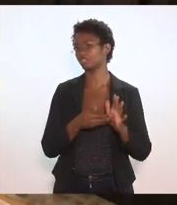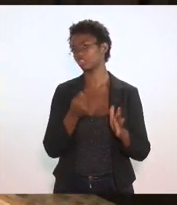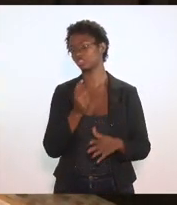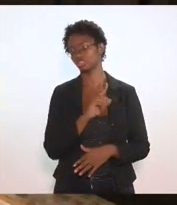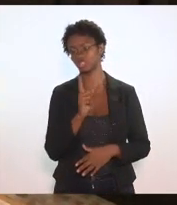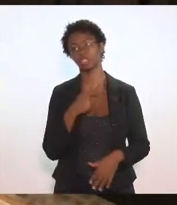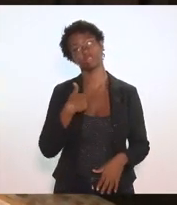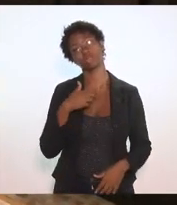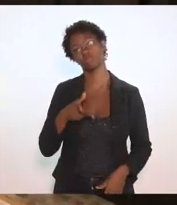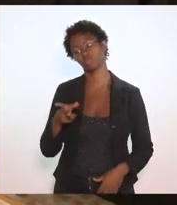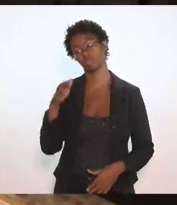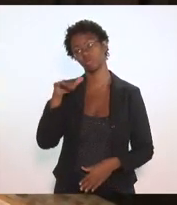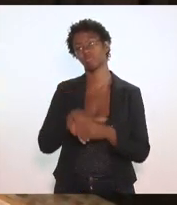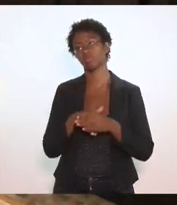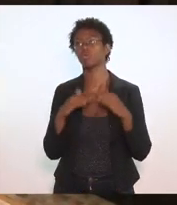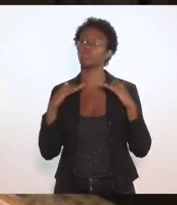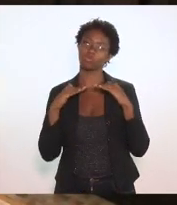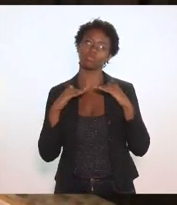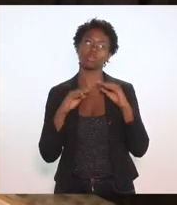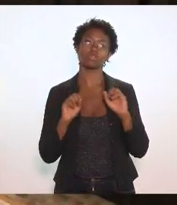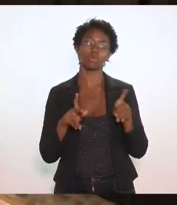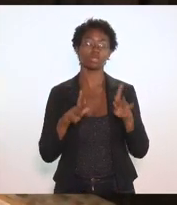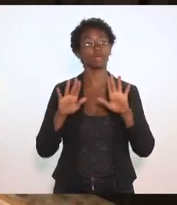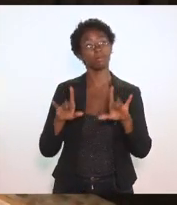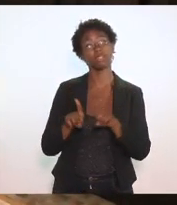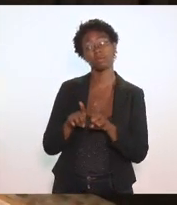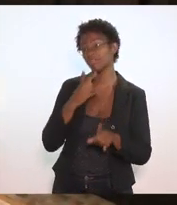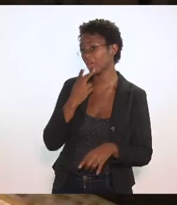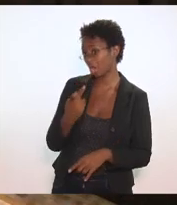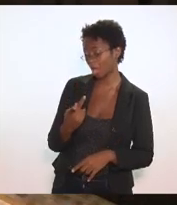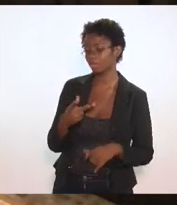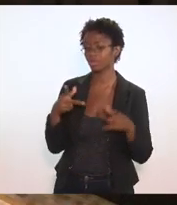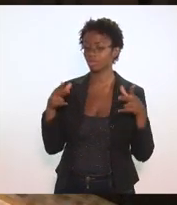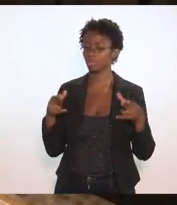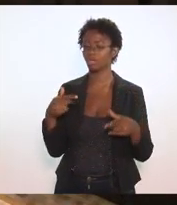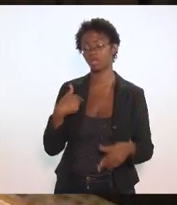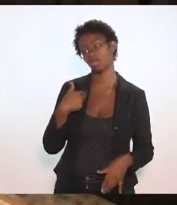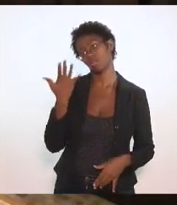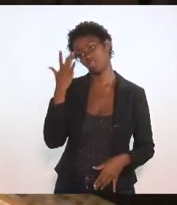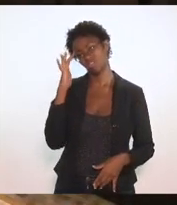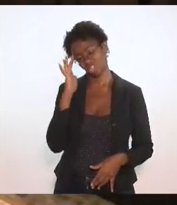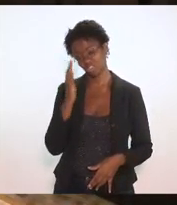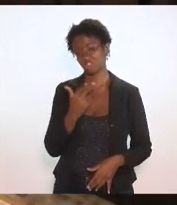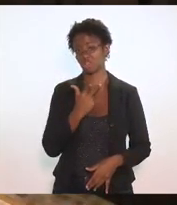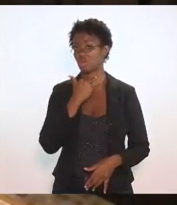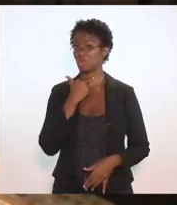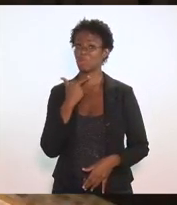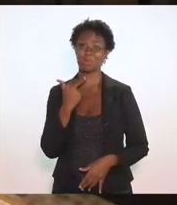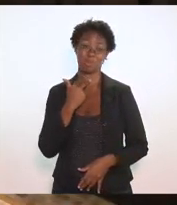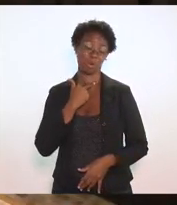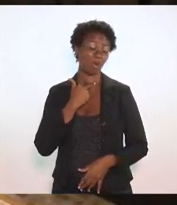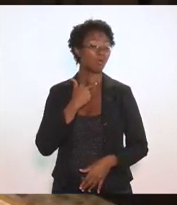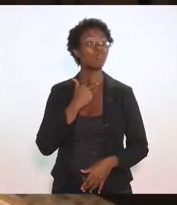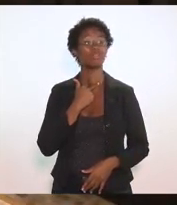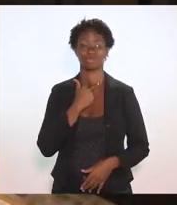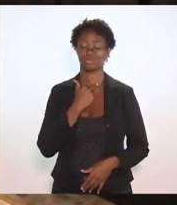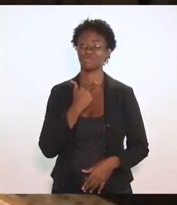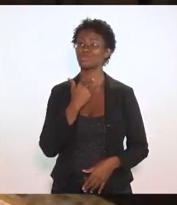manter o meu voto, então, vou dar o meu voto para favorável. Agora, eu queria dizer também o seguinte, eu acho que não dá